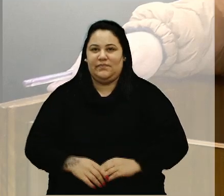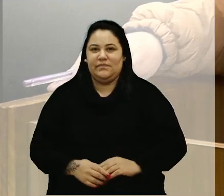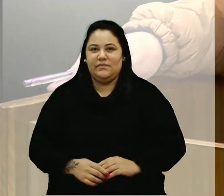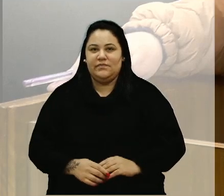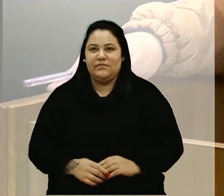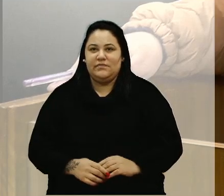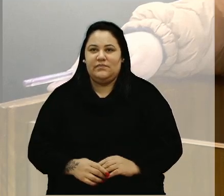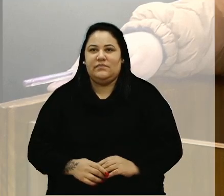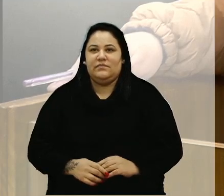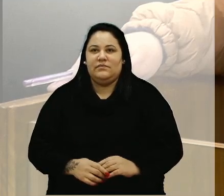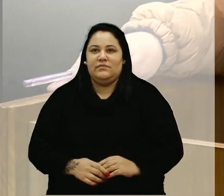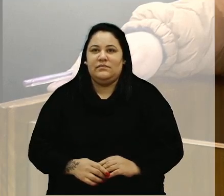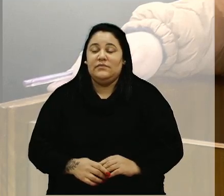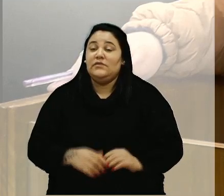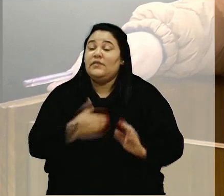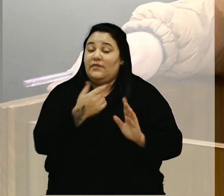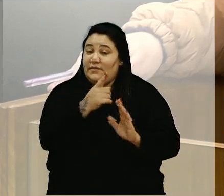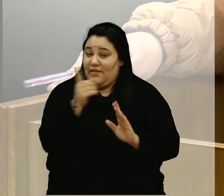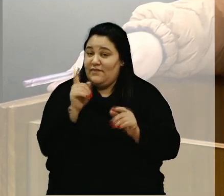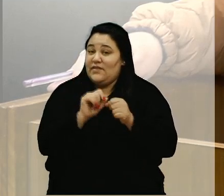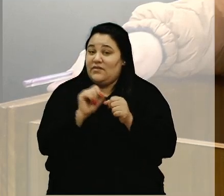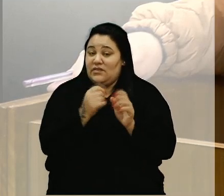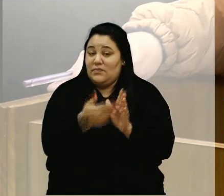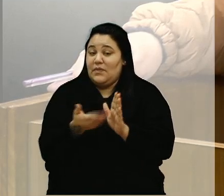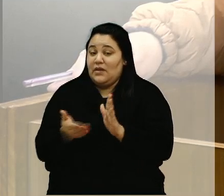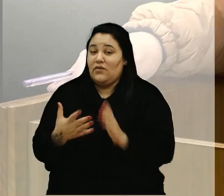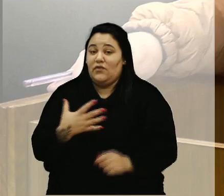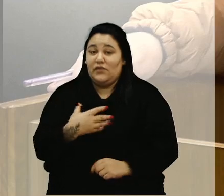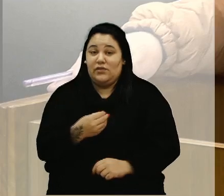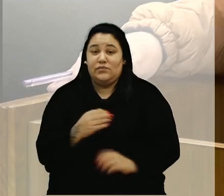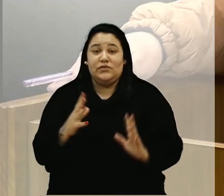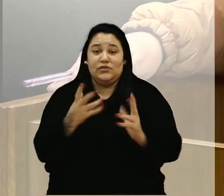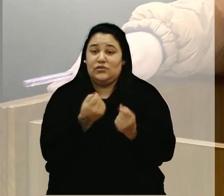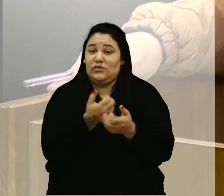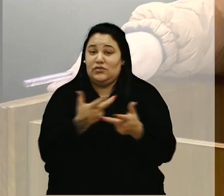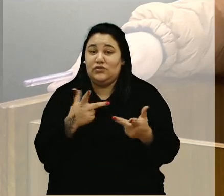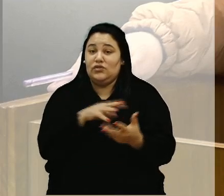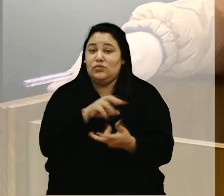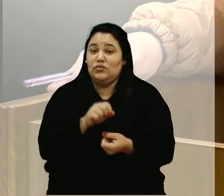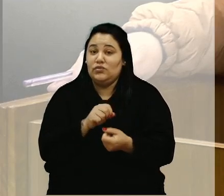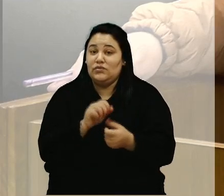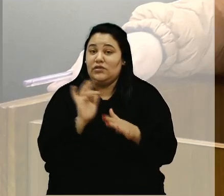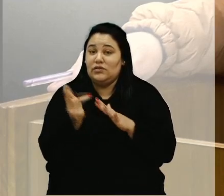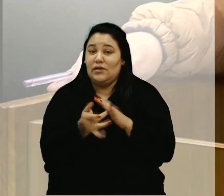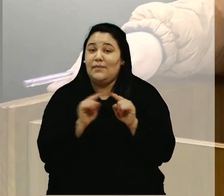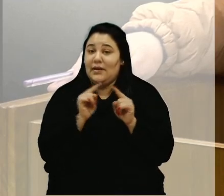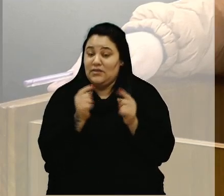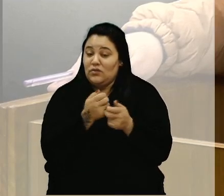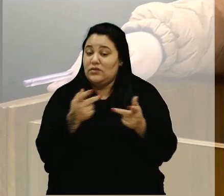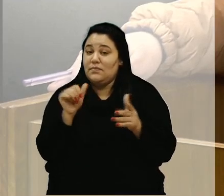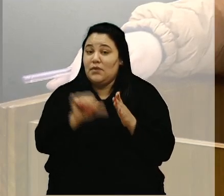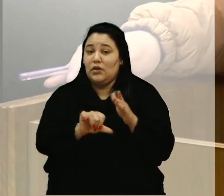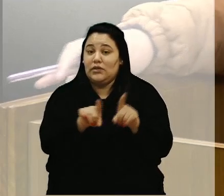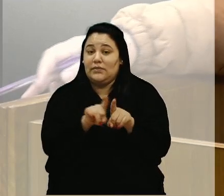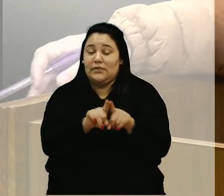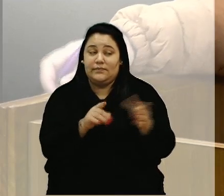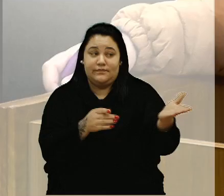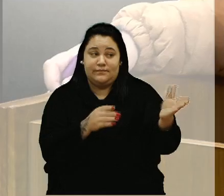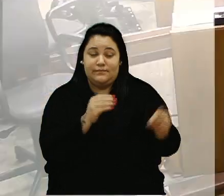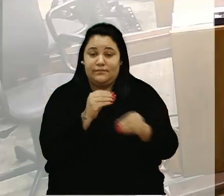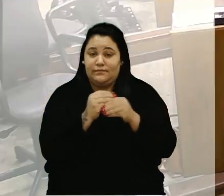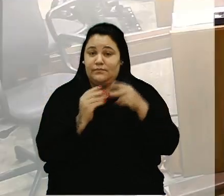levar vocês não só a perder seus filhos para tudo que está aí, mas para coisa pior. Sua